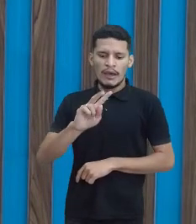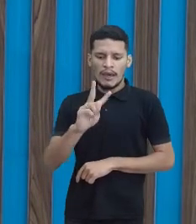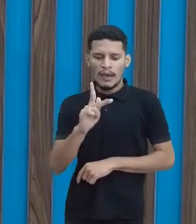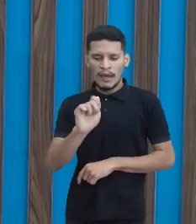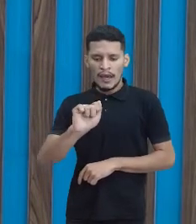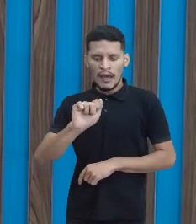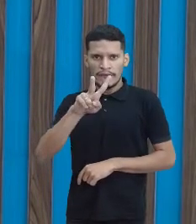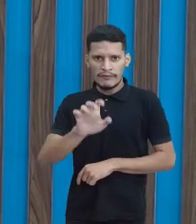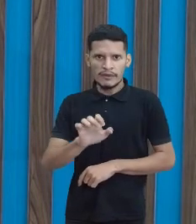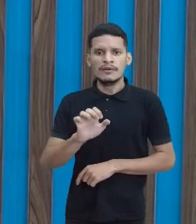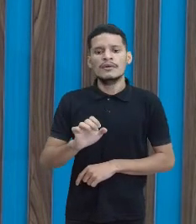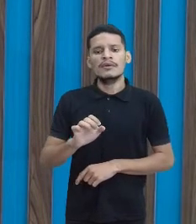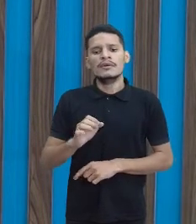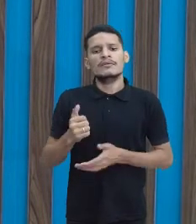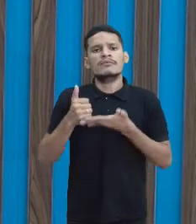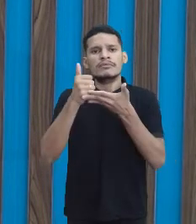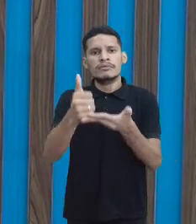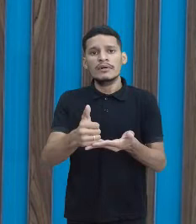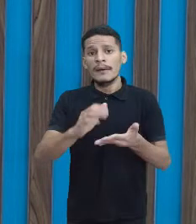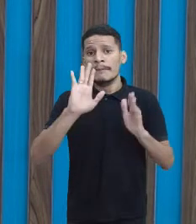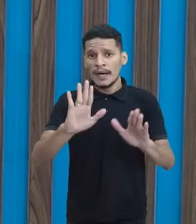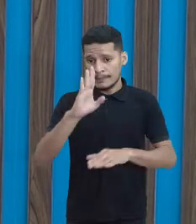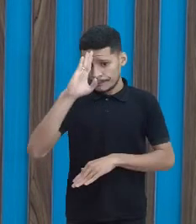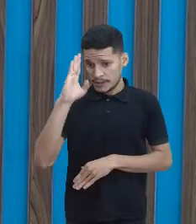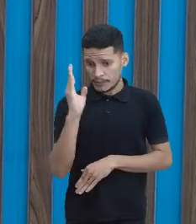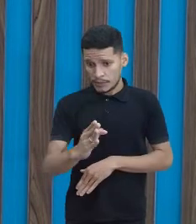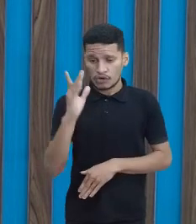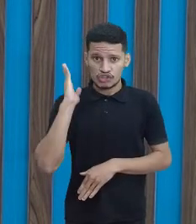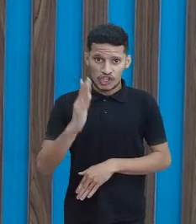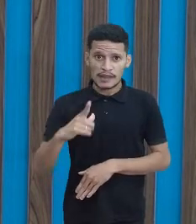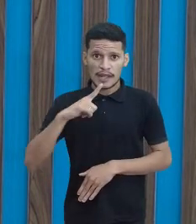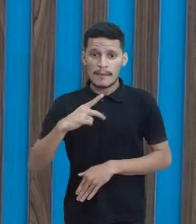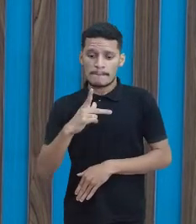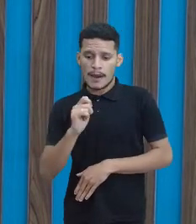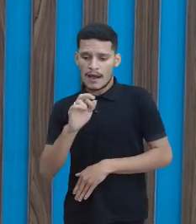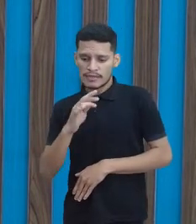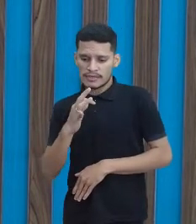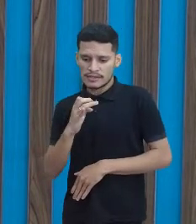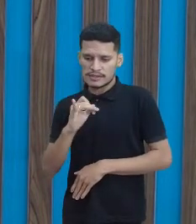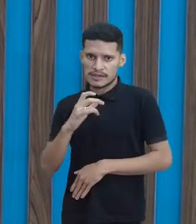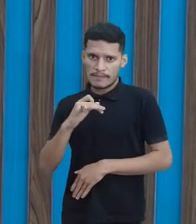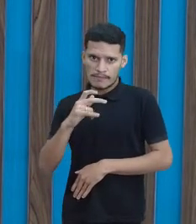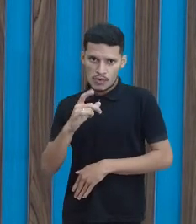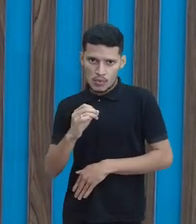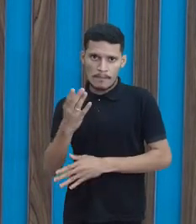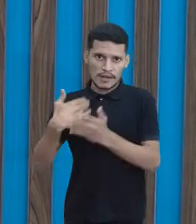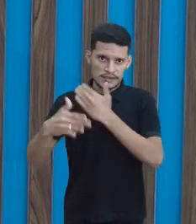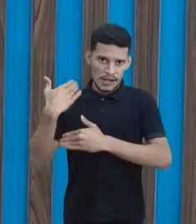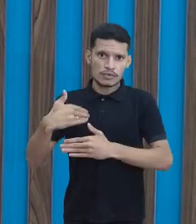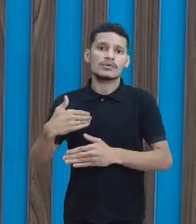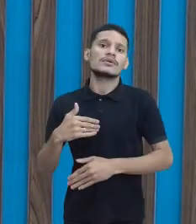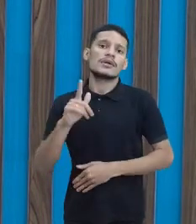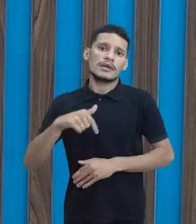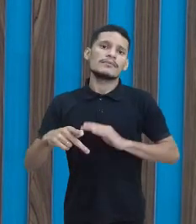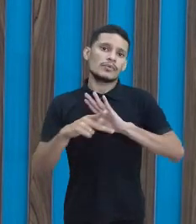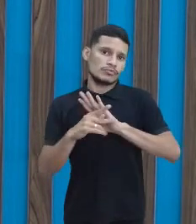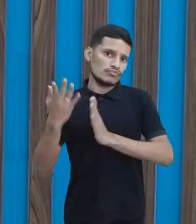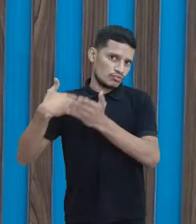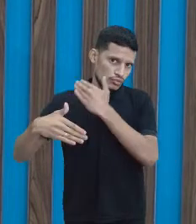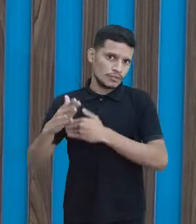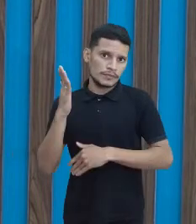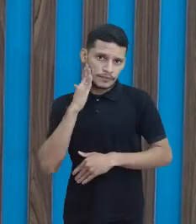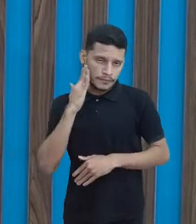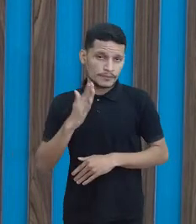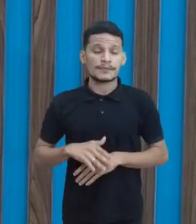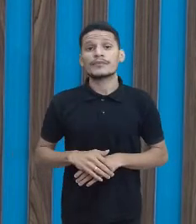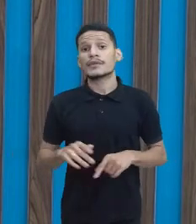verbo principal, ele vai estar no particípio passado, mas é o particípio passado, a do é do ido, tá? E